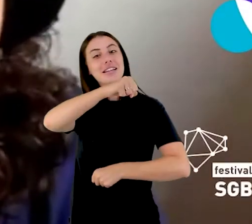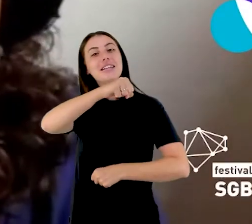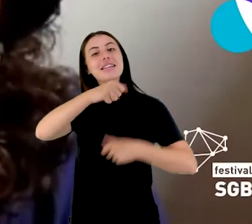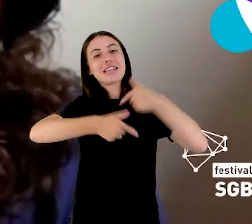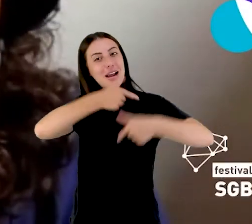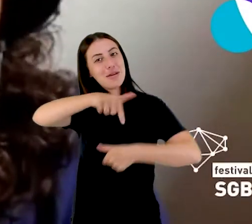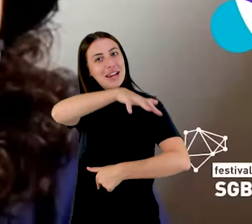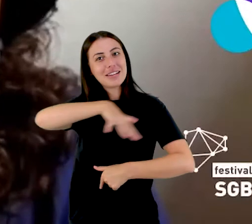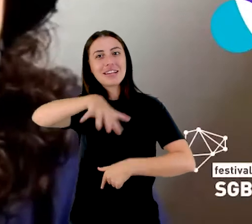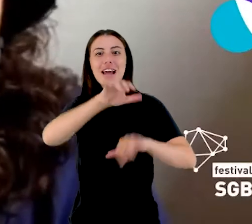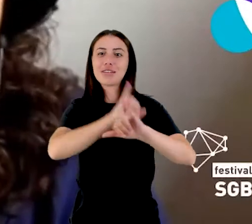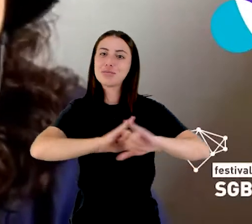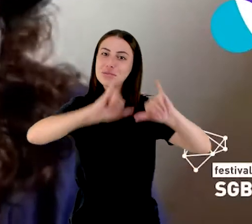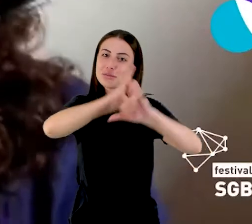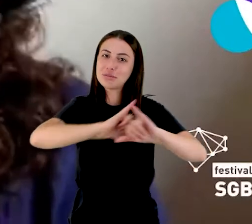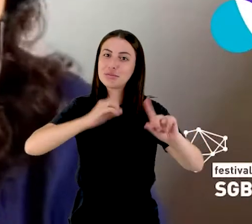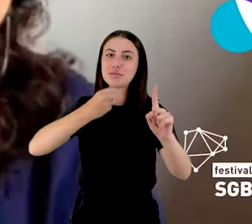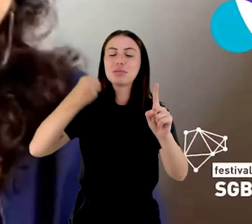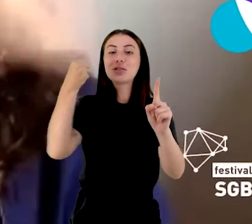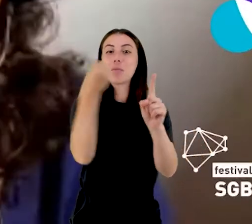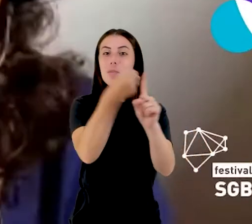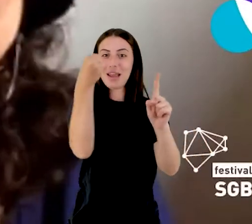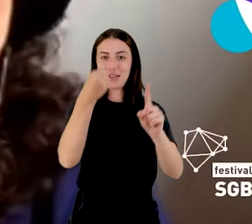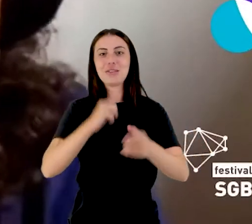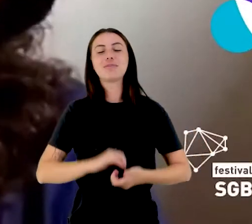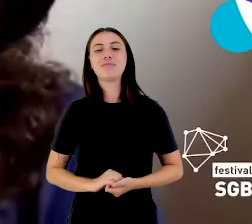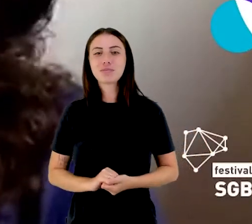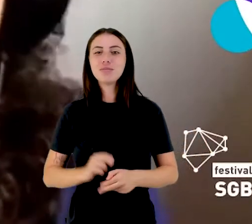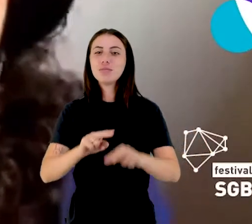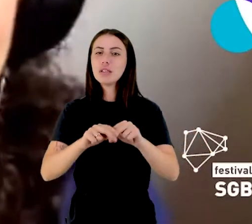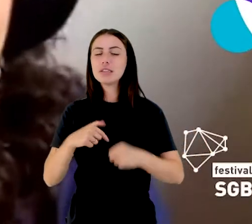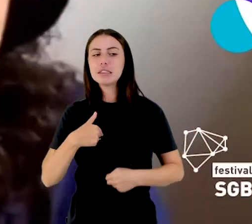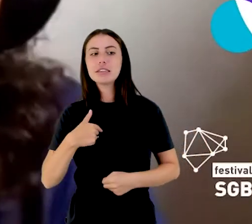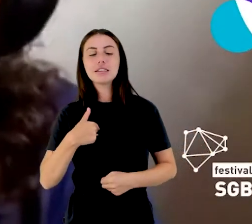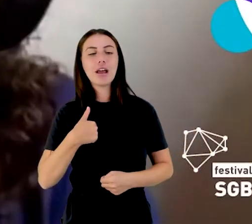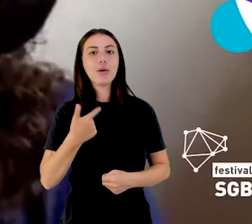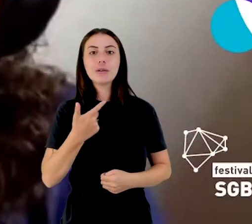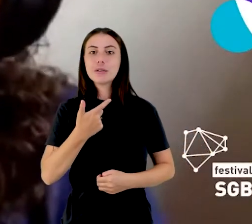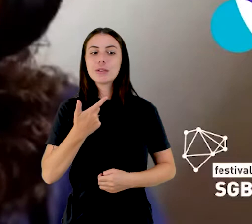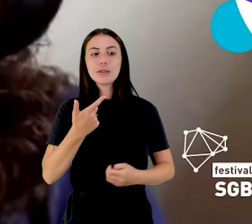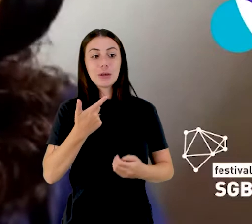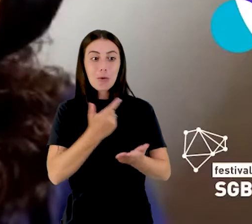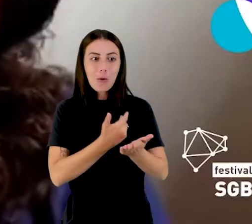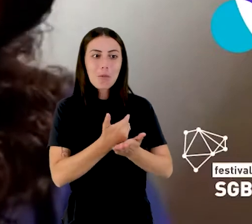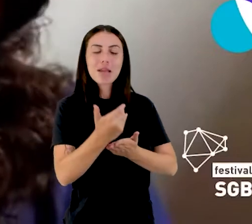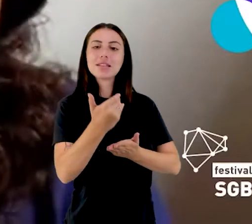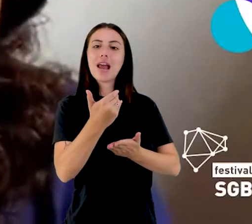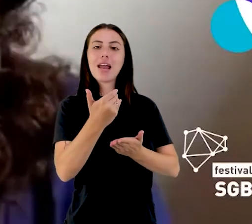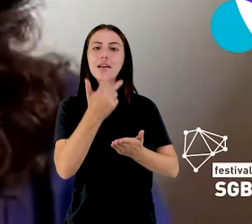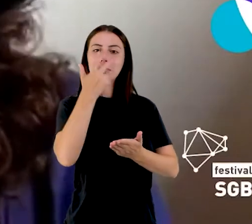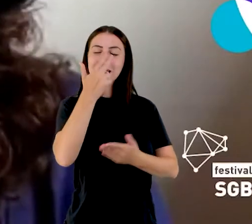caminhando aí para completar um ciclo de Saturno de 7 anos trabalhando na distribuição de impacto,